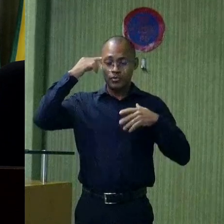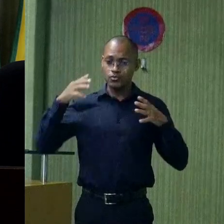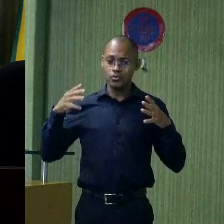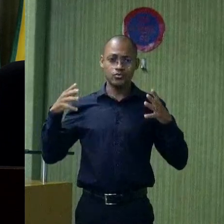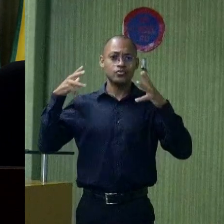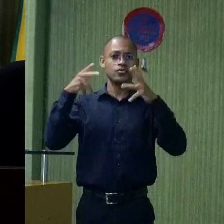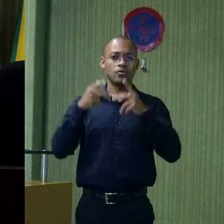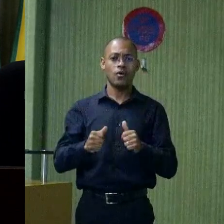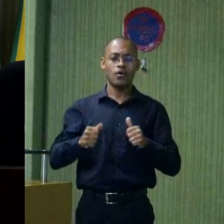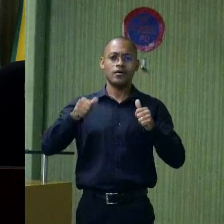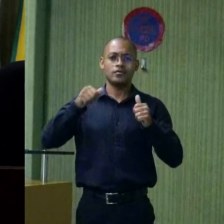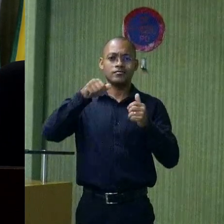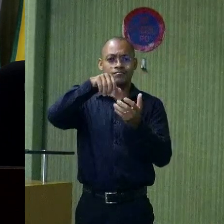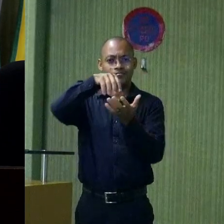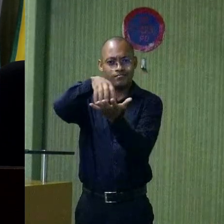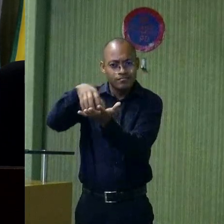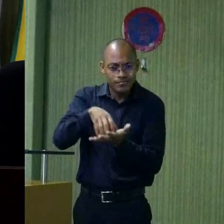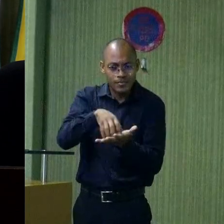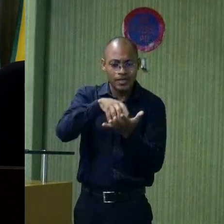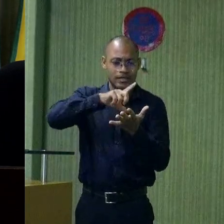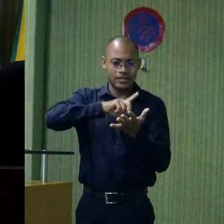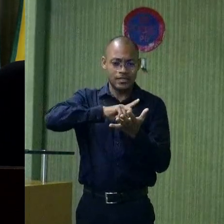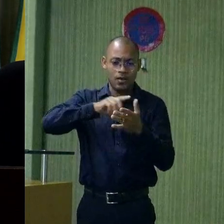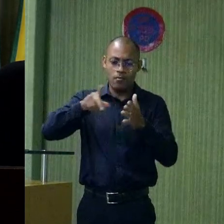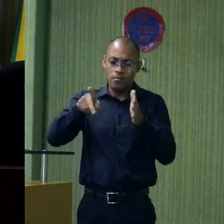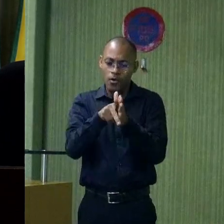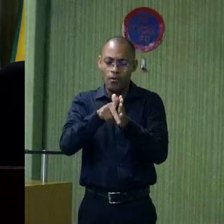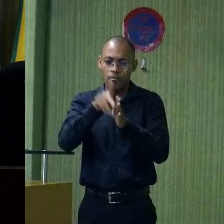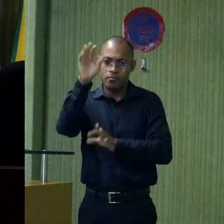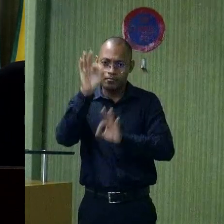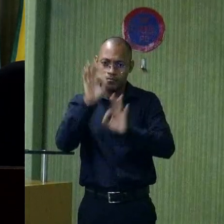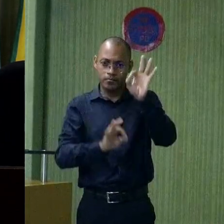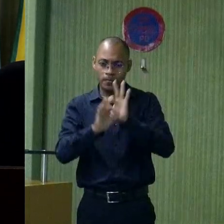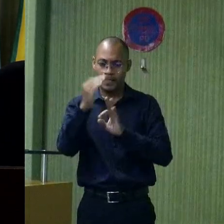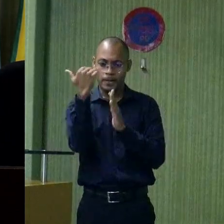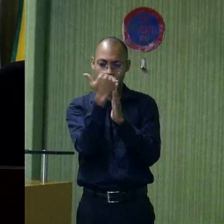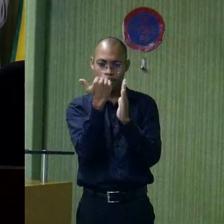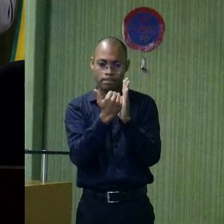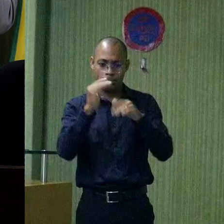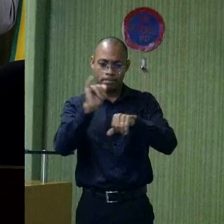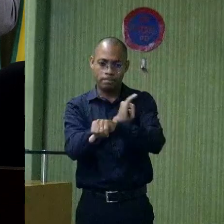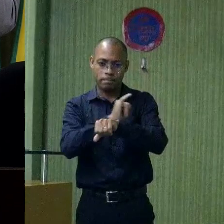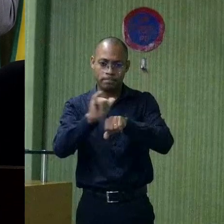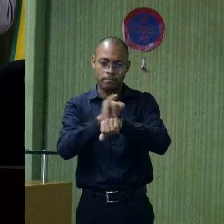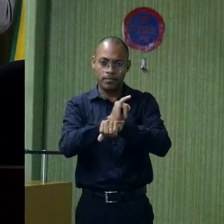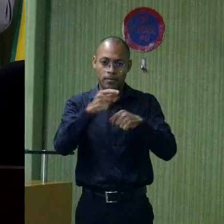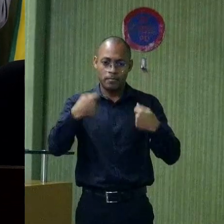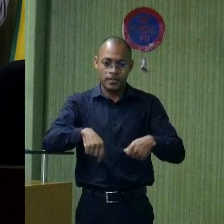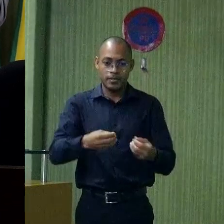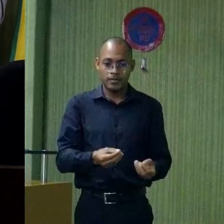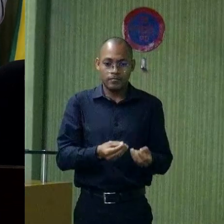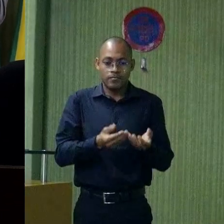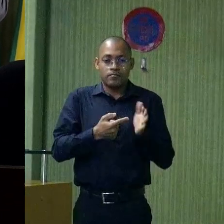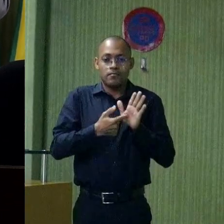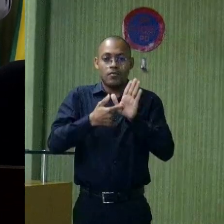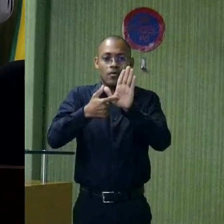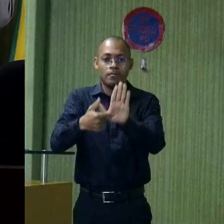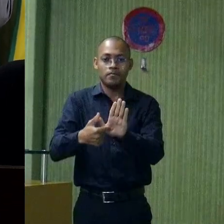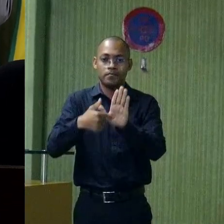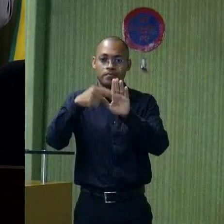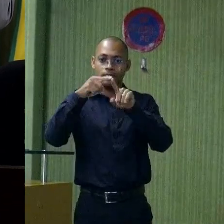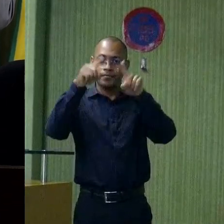brasileiro precisa no seu planejamento estratégico levar em conta esses objetivos em todas as áreas os